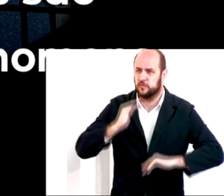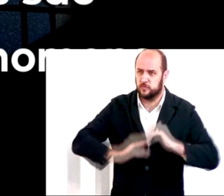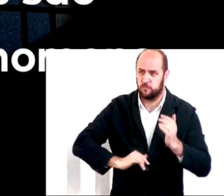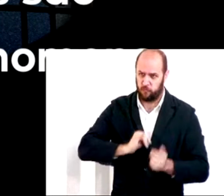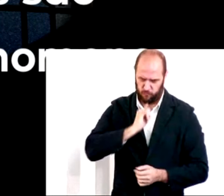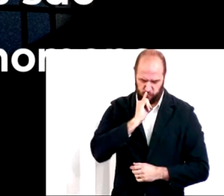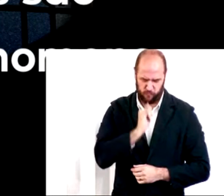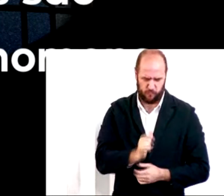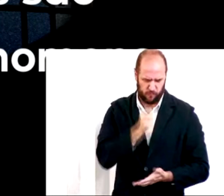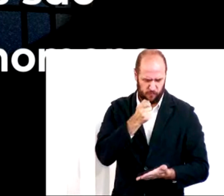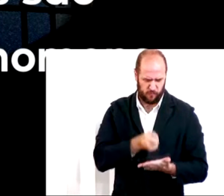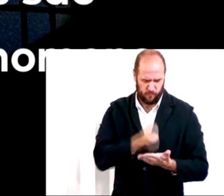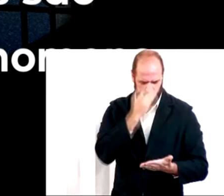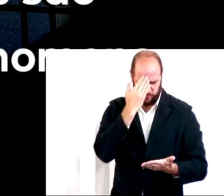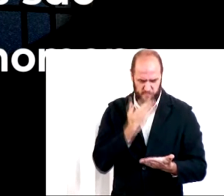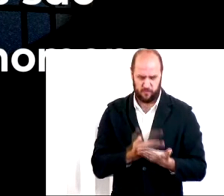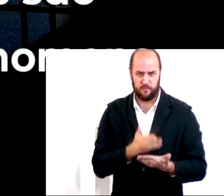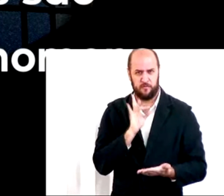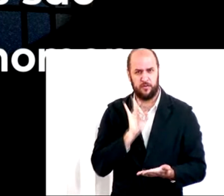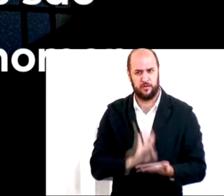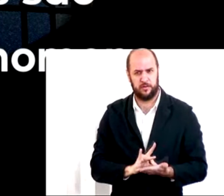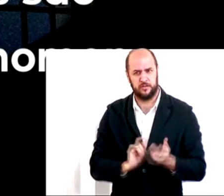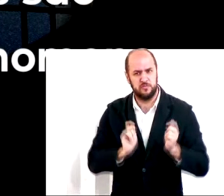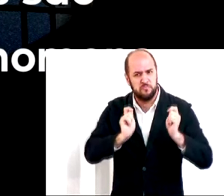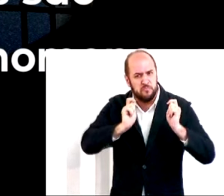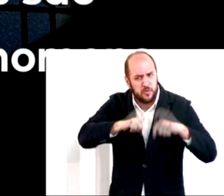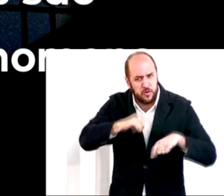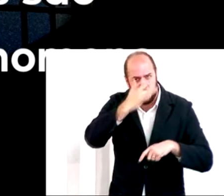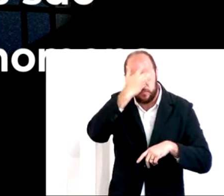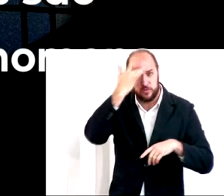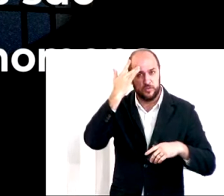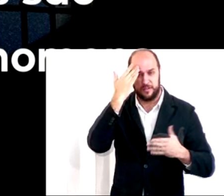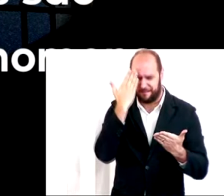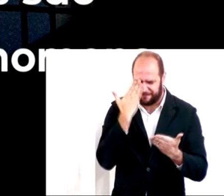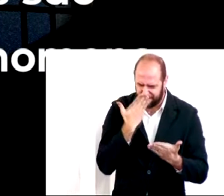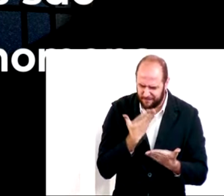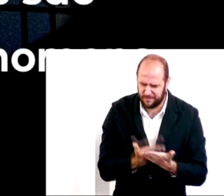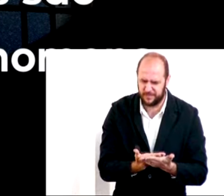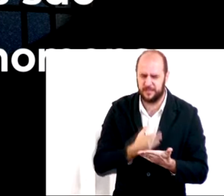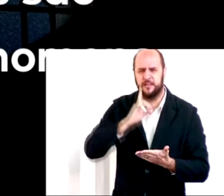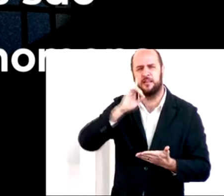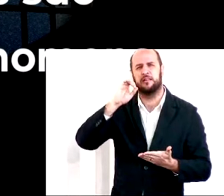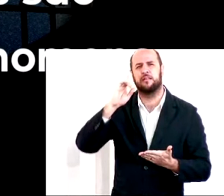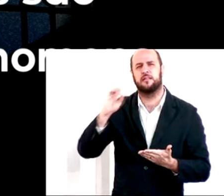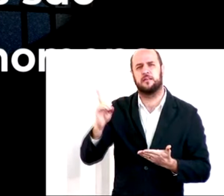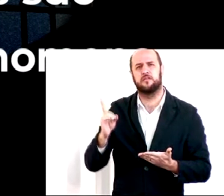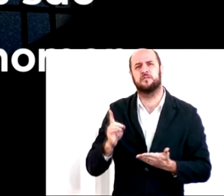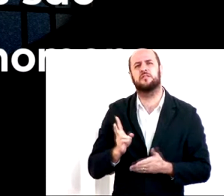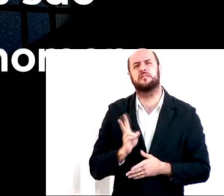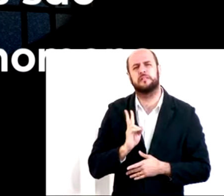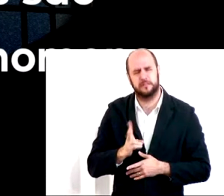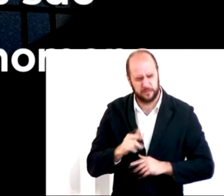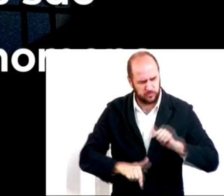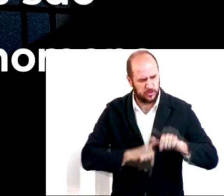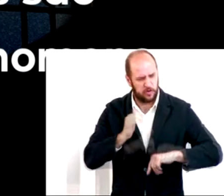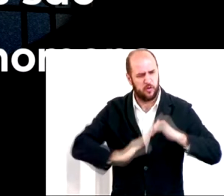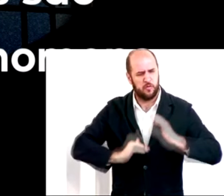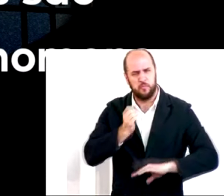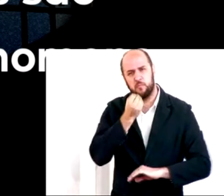afirmação, confiadamente, para que os que têm crido em Deus sejam solícitos na prática de boas